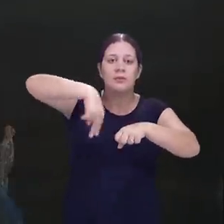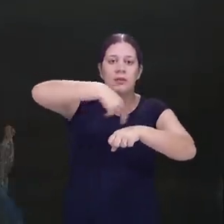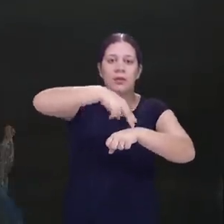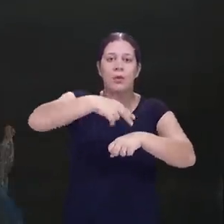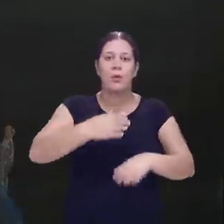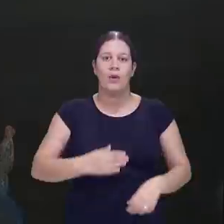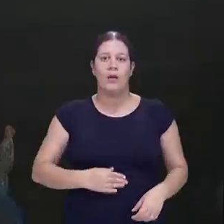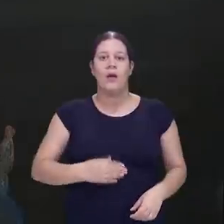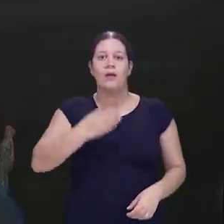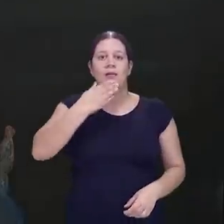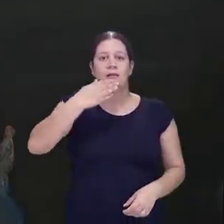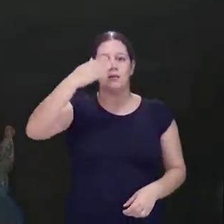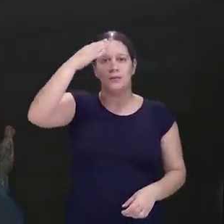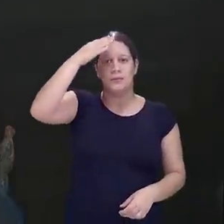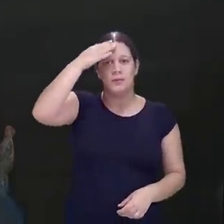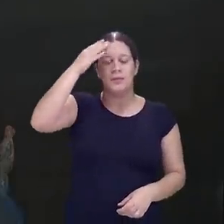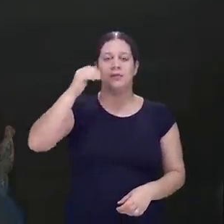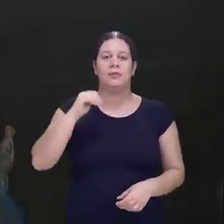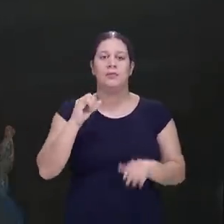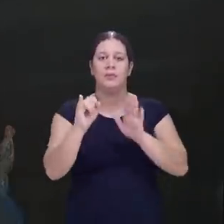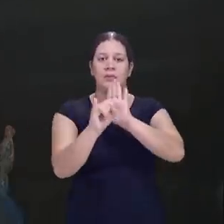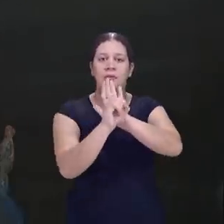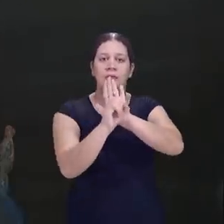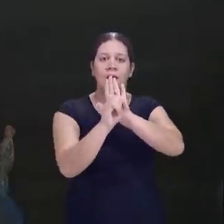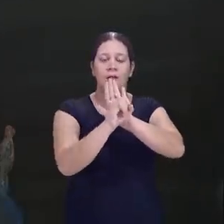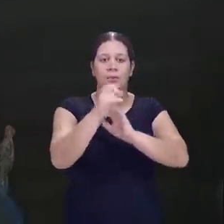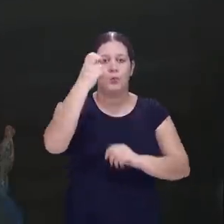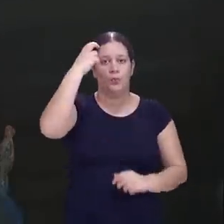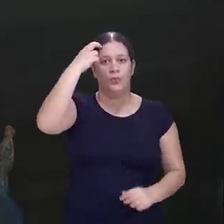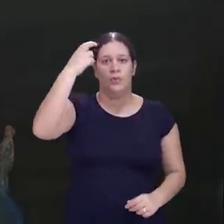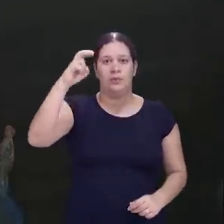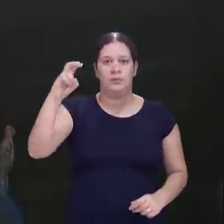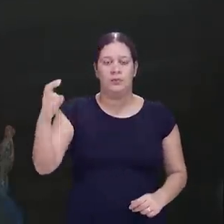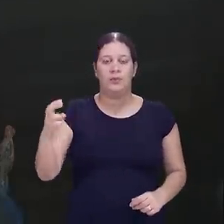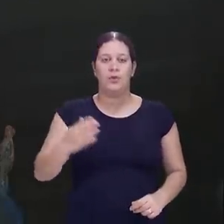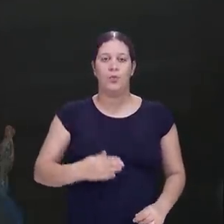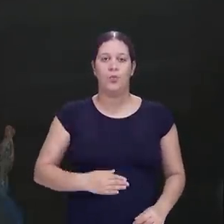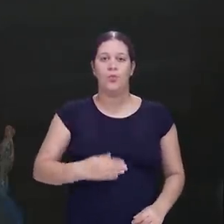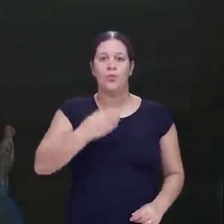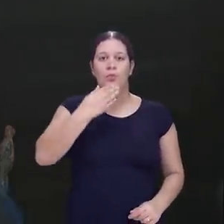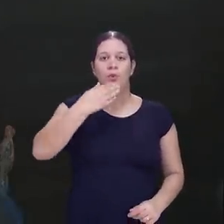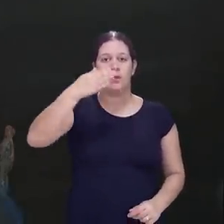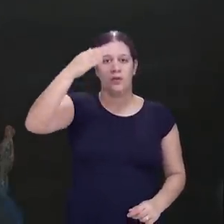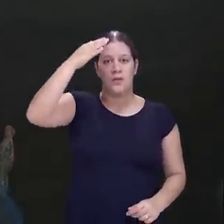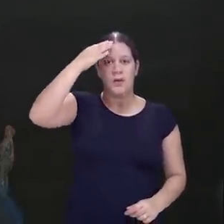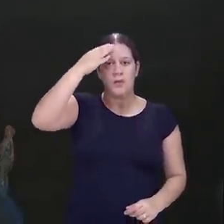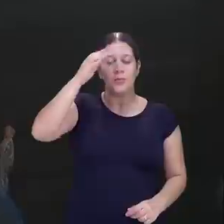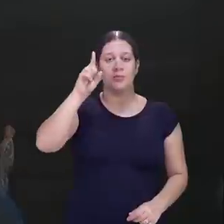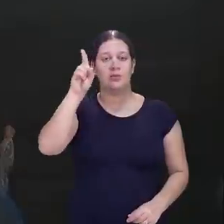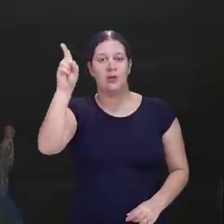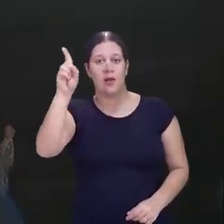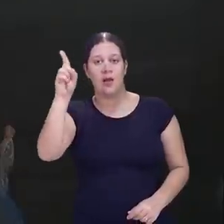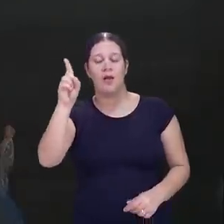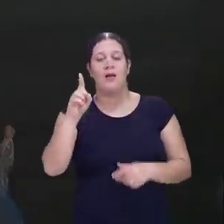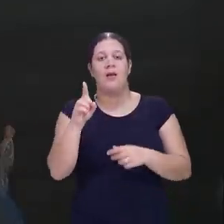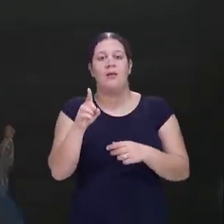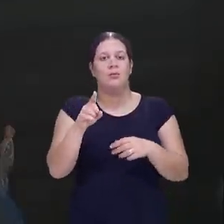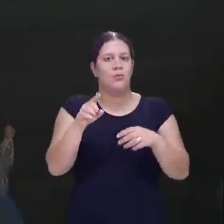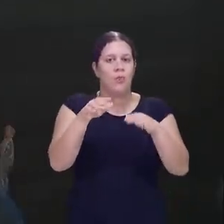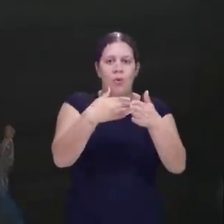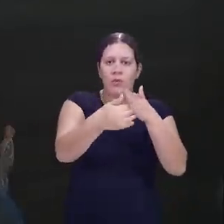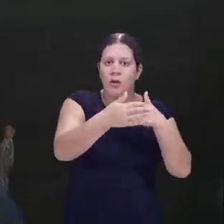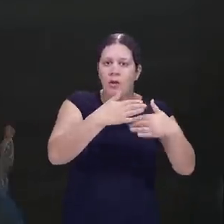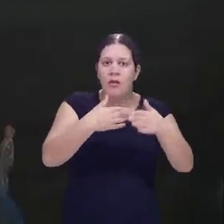árabe, porque eles compartilham uma mesma identidade cultural. O árabe pode estar na Península Arábica e pode